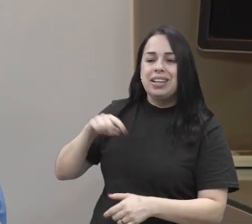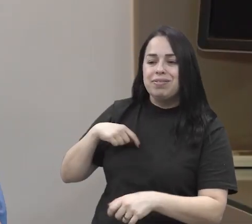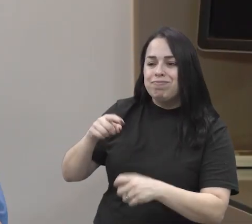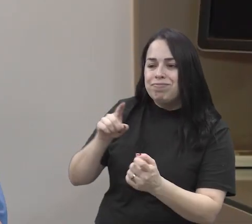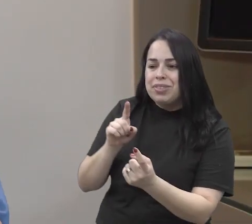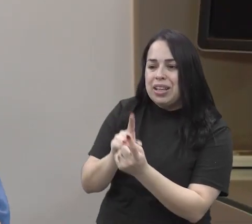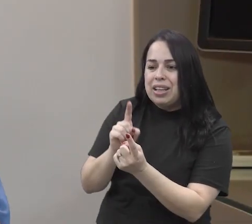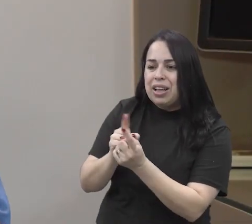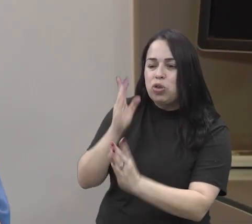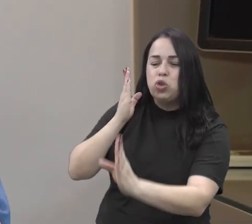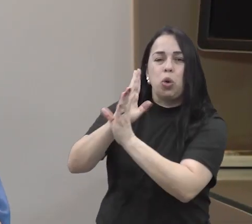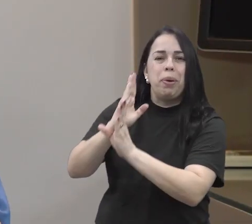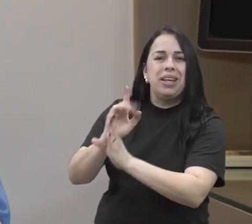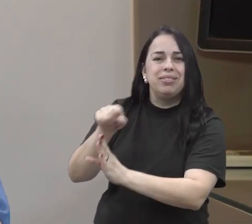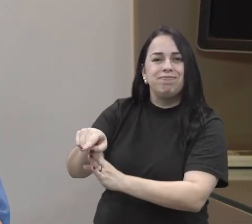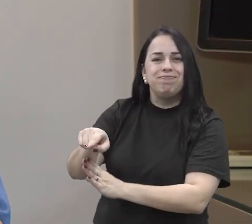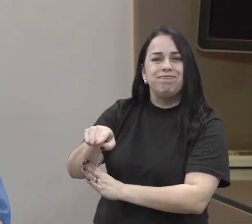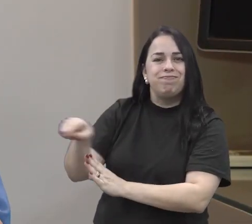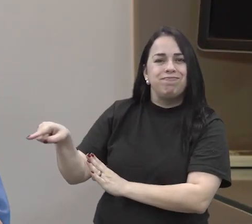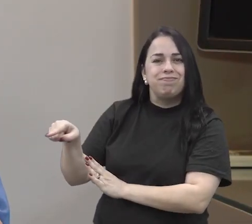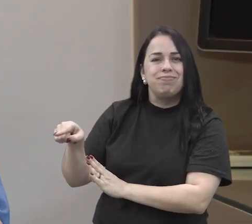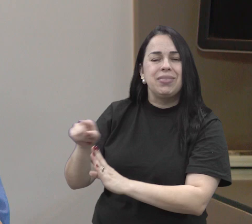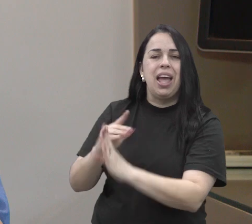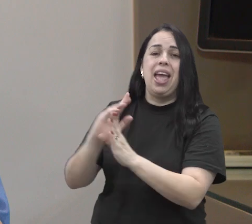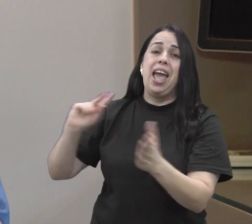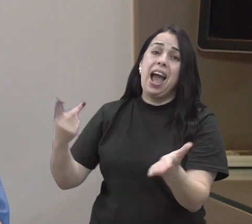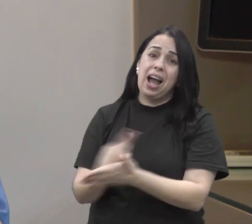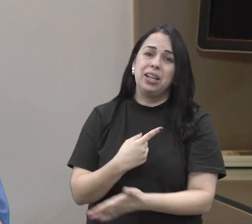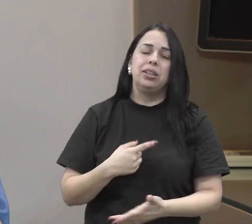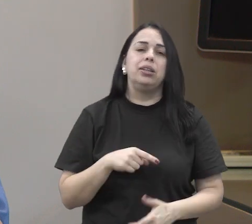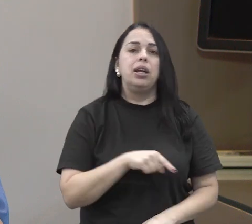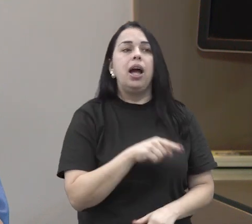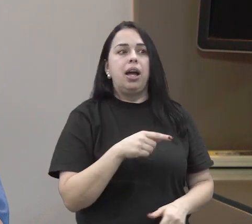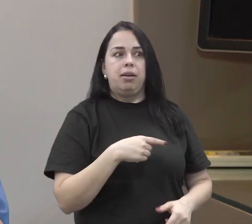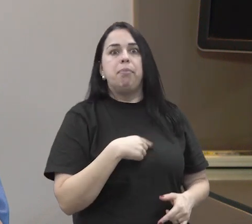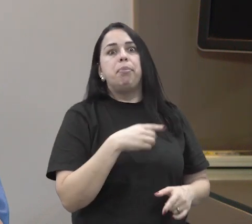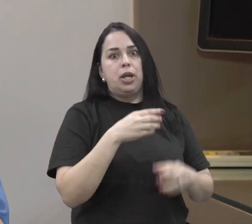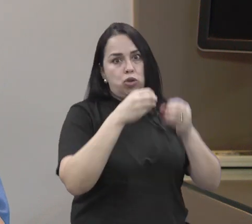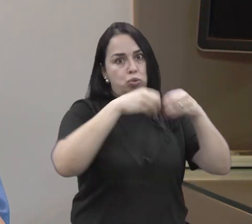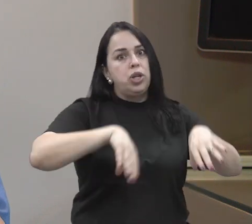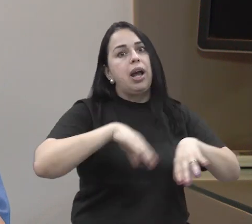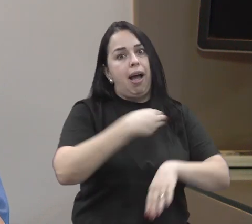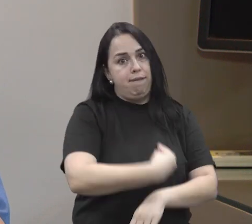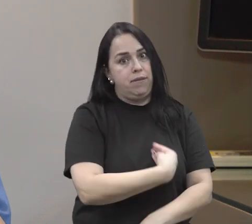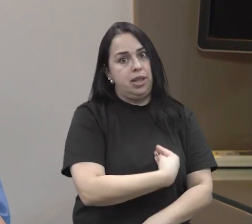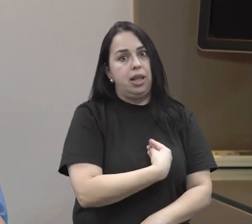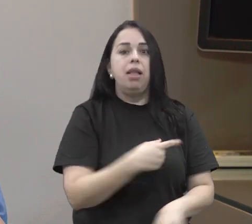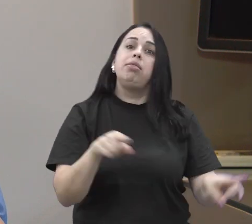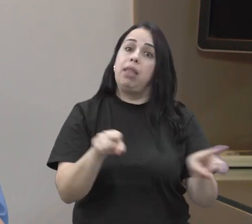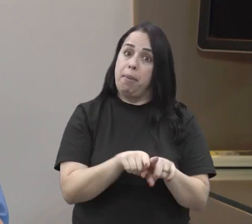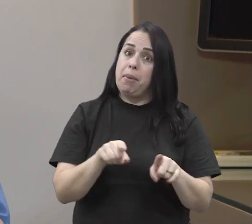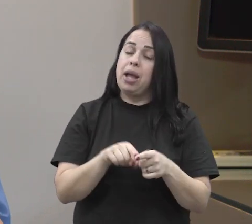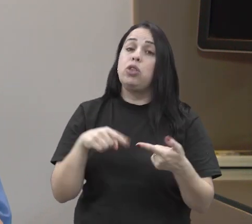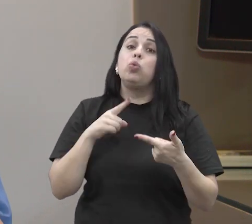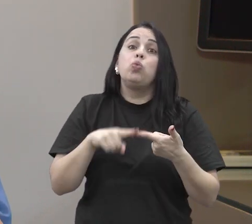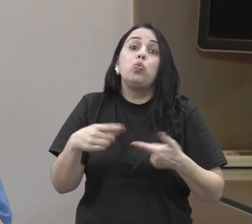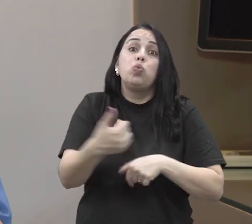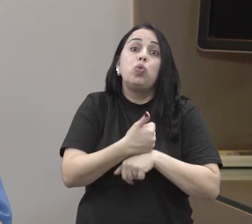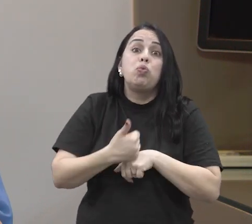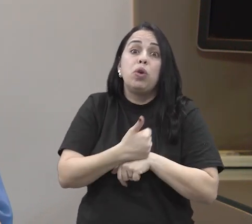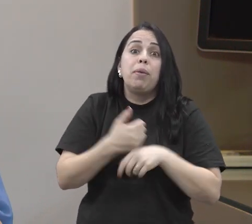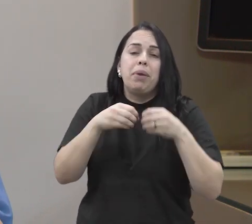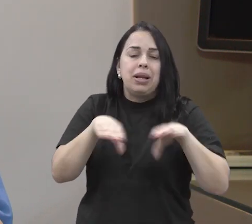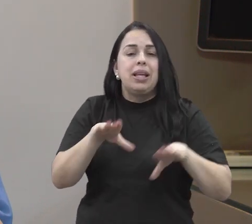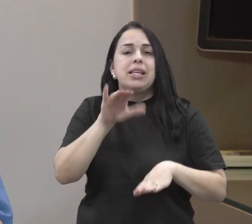Se o médico não está bem mentalmente, isso reflete não só nele, né, no estado mental dele, mas reflete também na conduta dele,